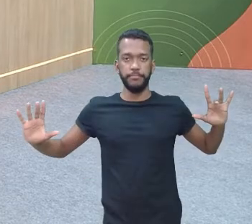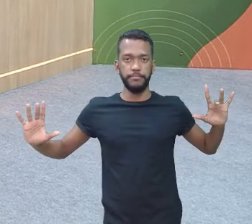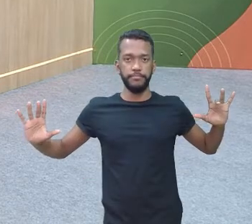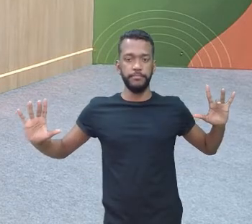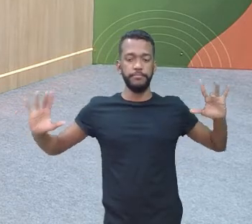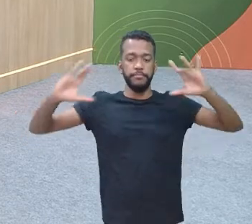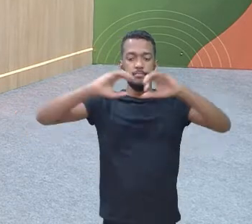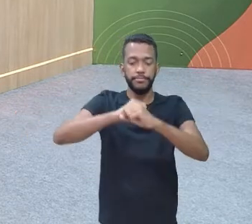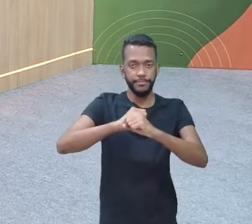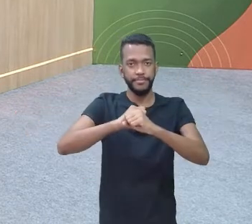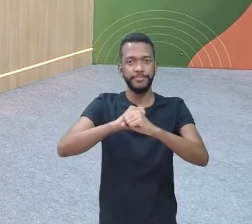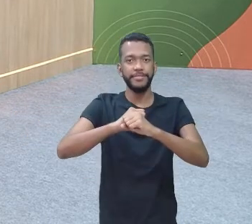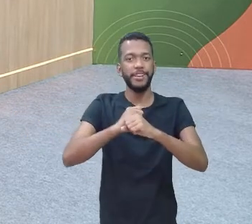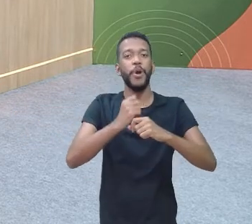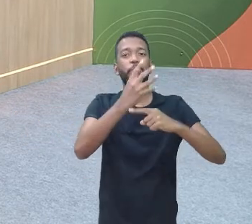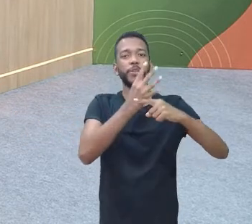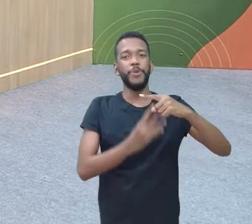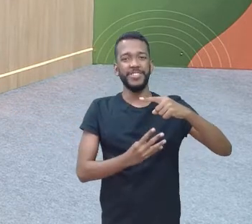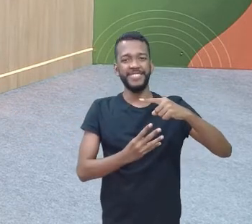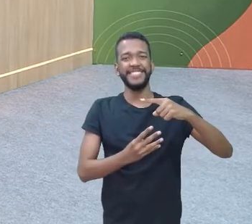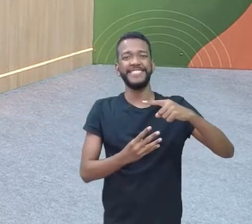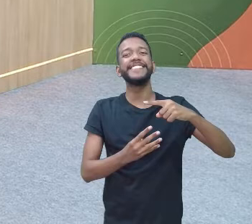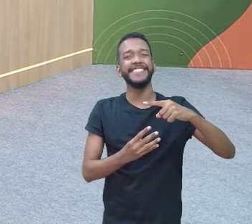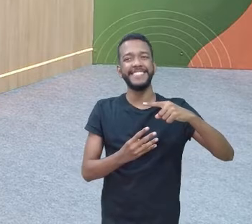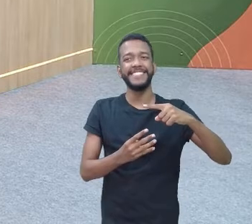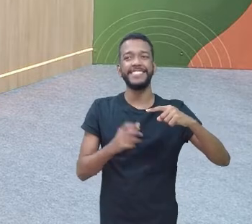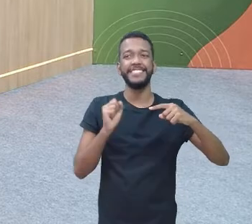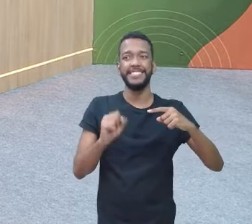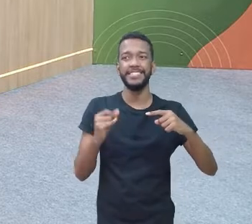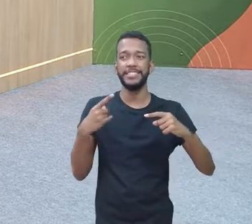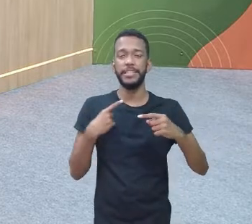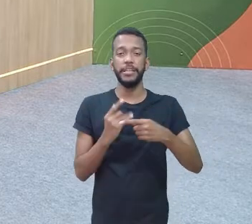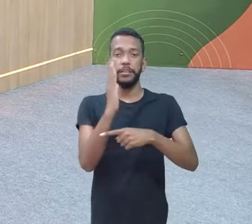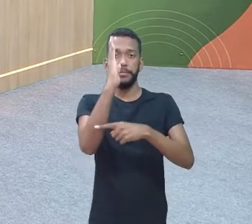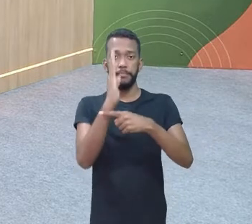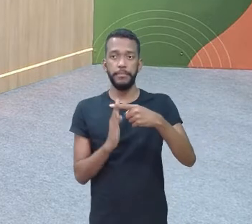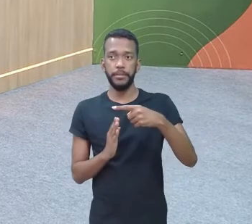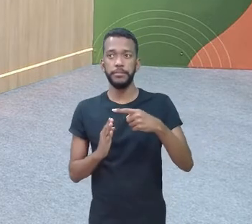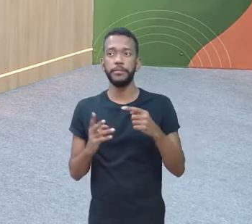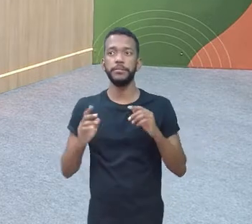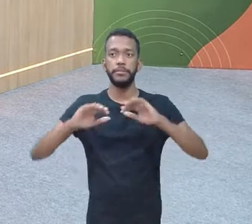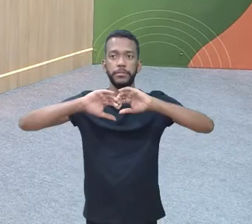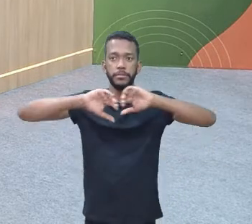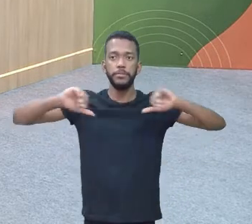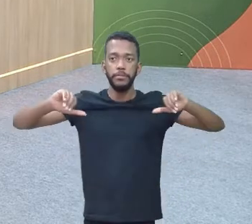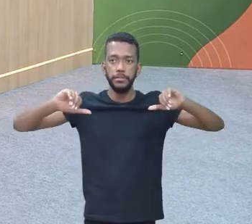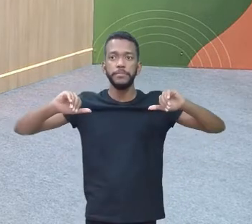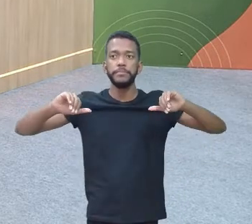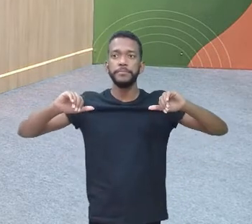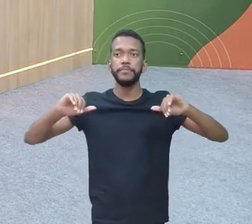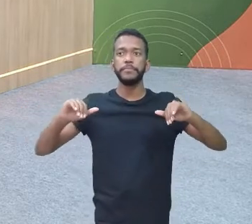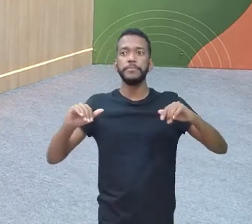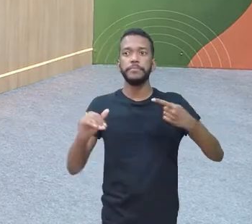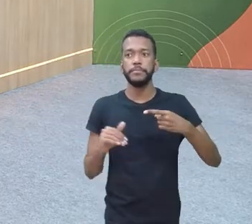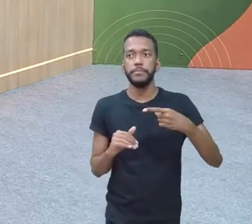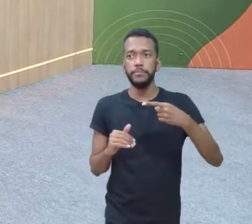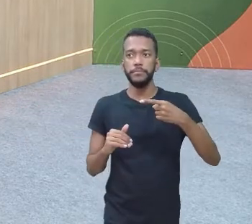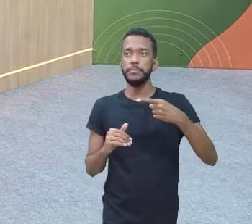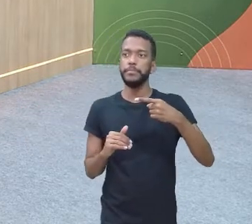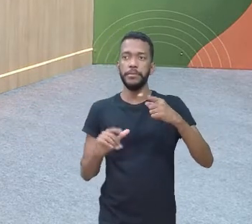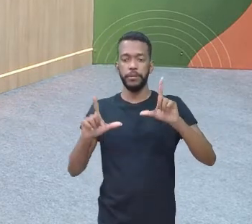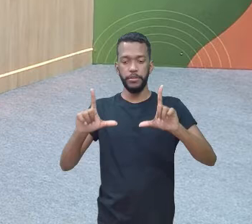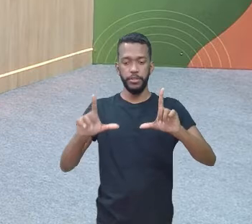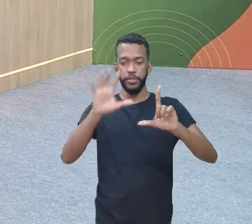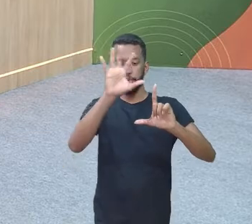que vai dar 4 partes, né? Se a gente dividir o todo em 2 partes, perceba, o todo foi dividido em